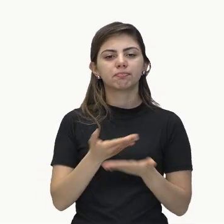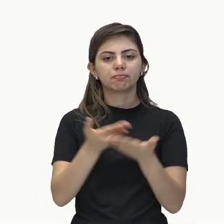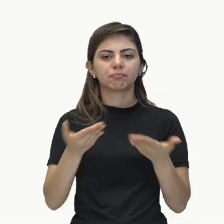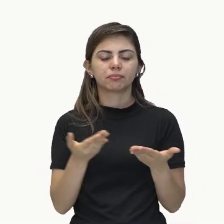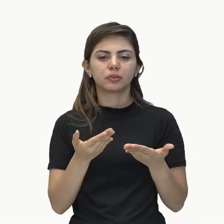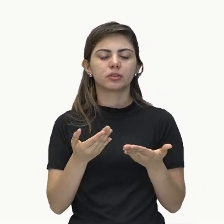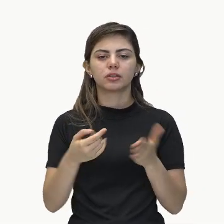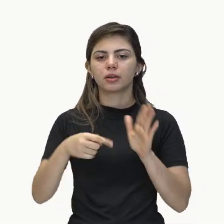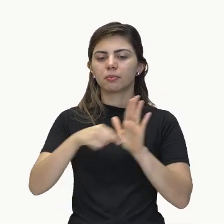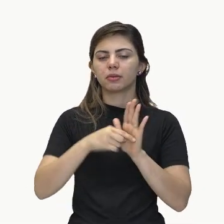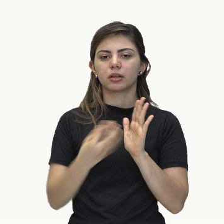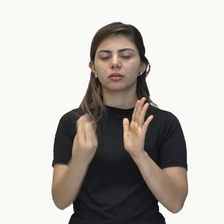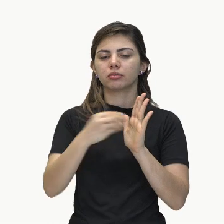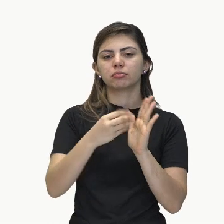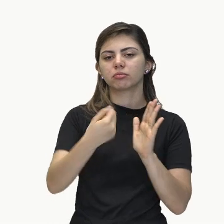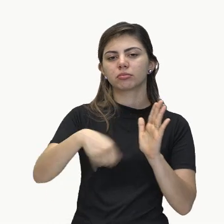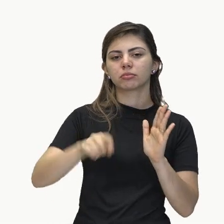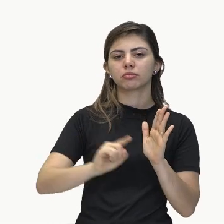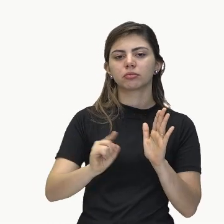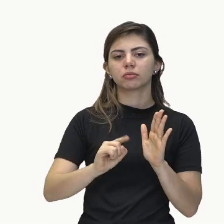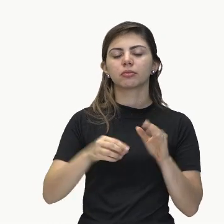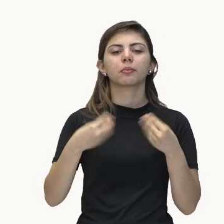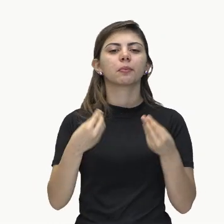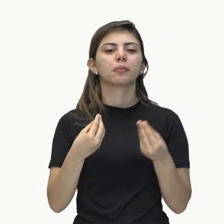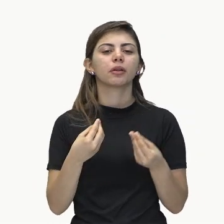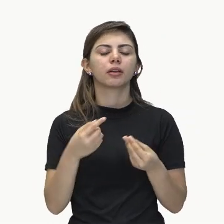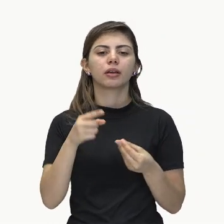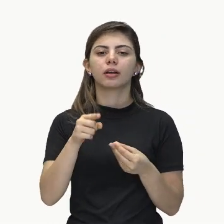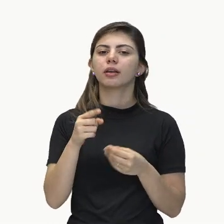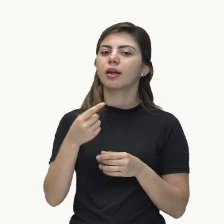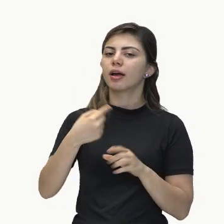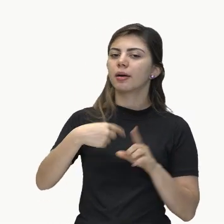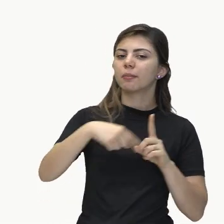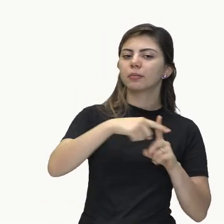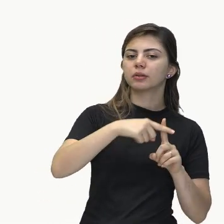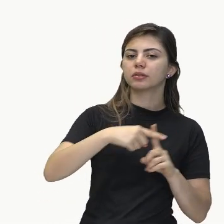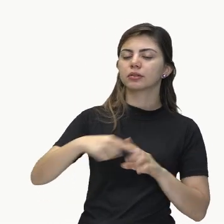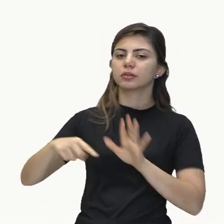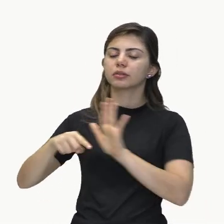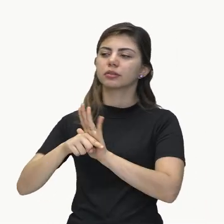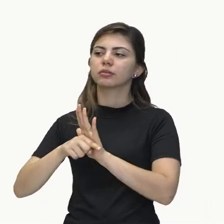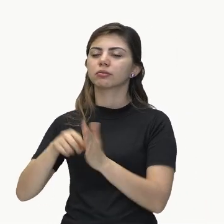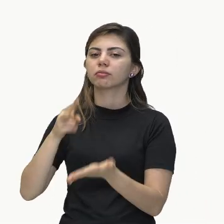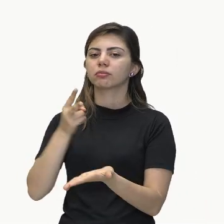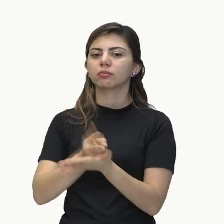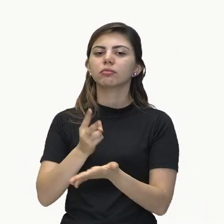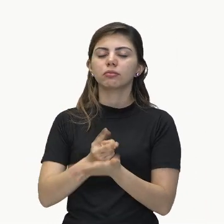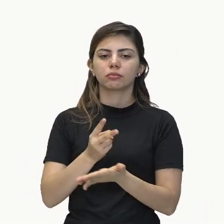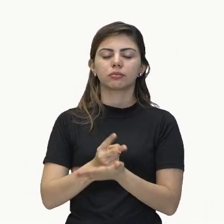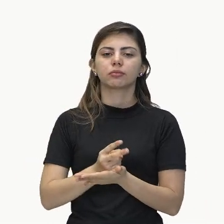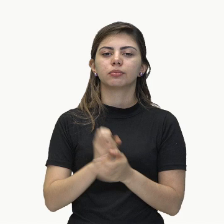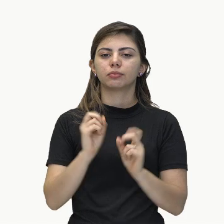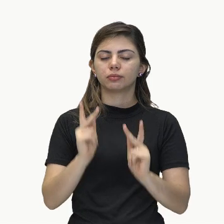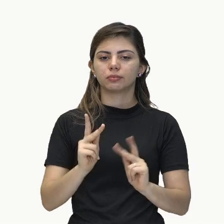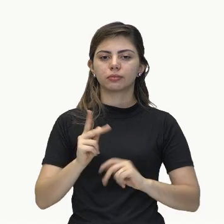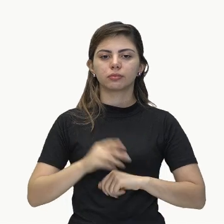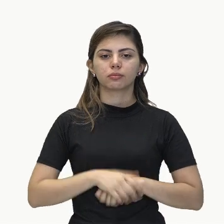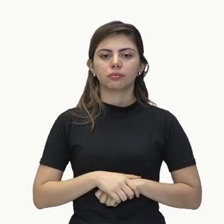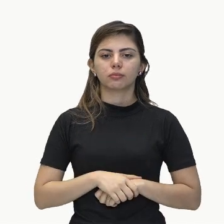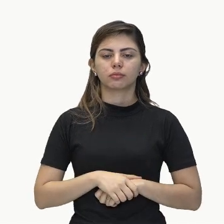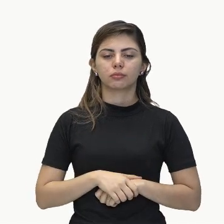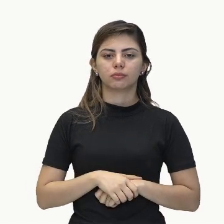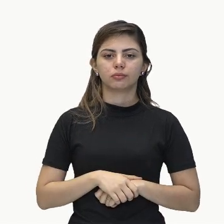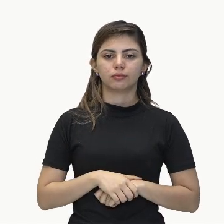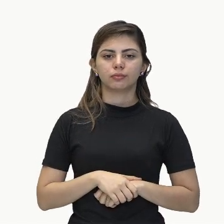o menos. Para quê? Para esses sinais opostos aqui serem mantidos. Tudo